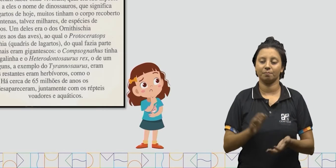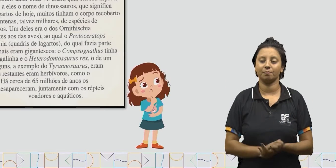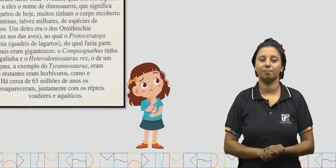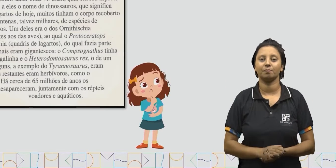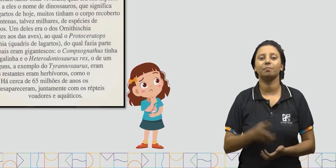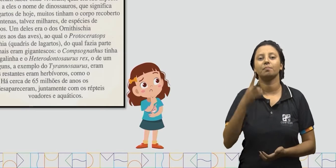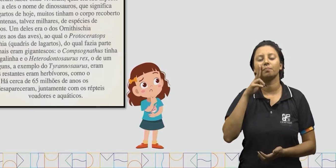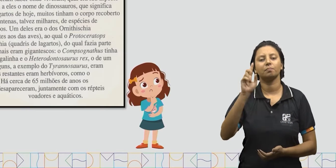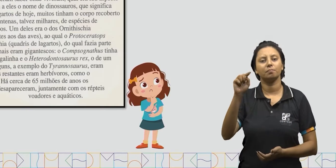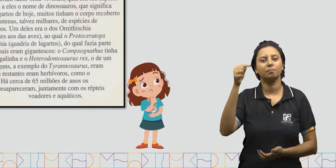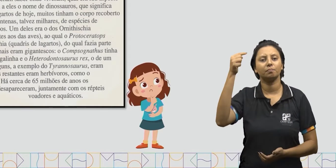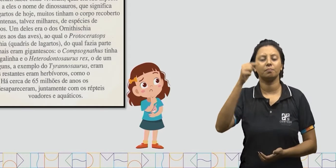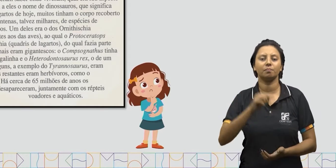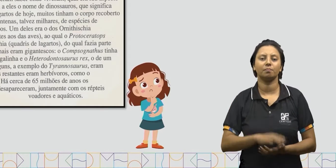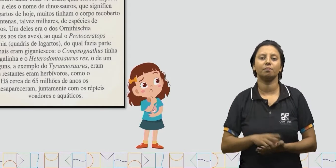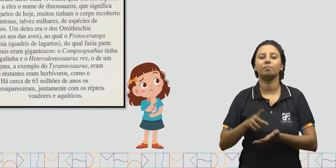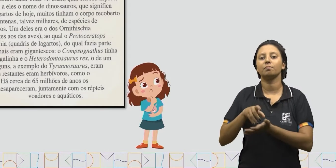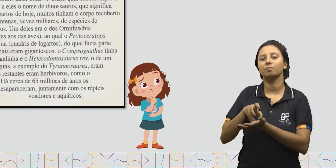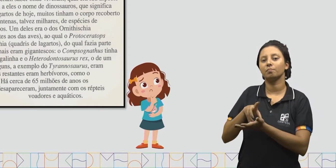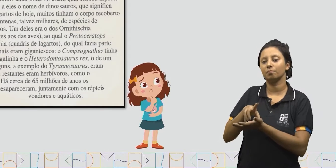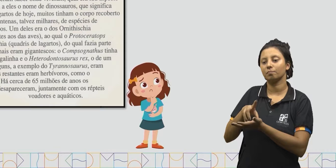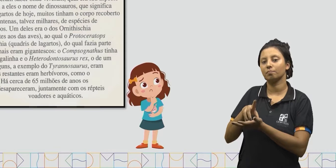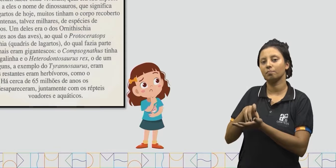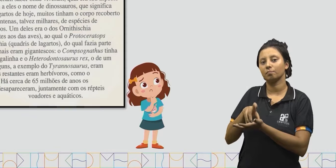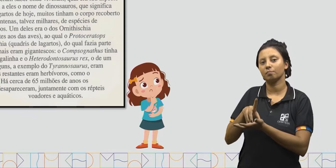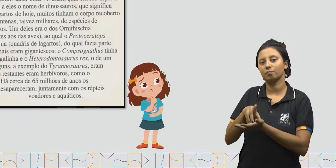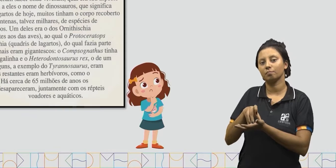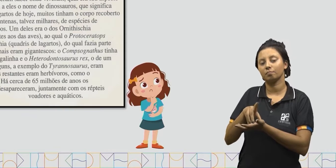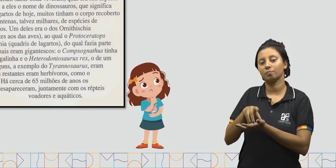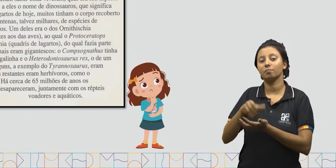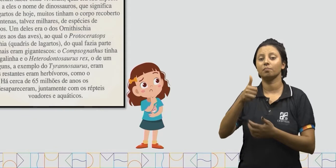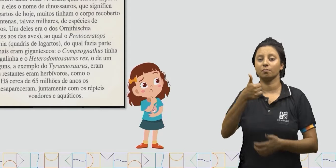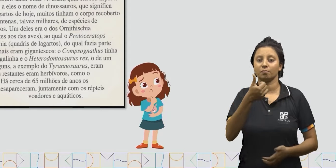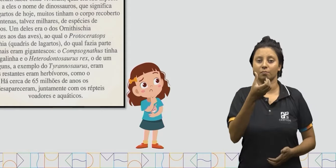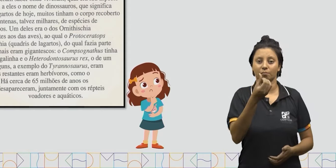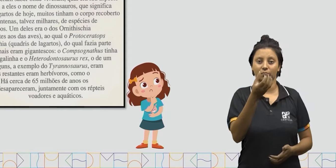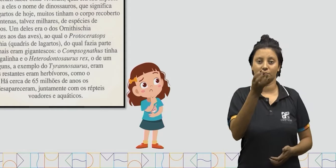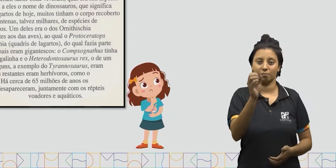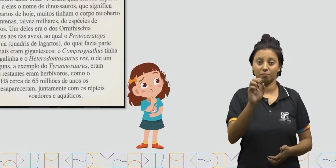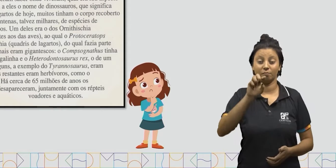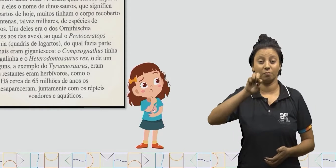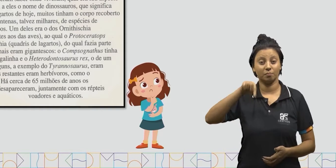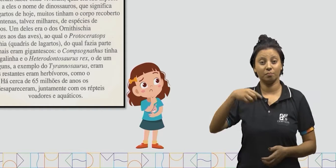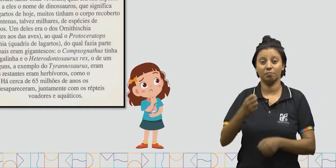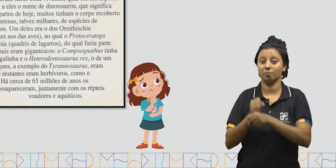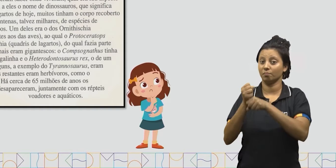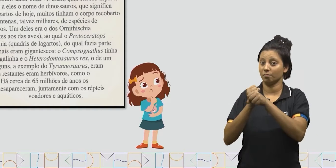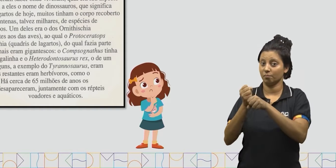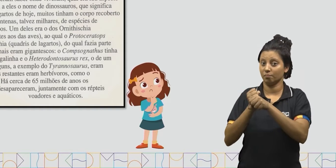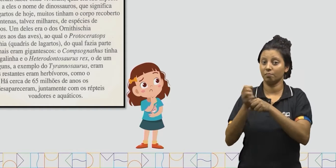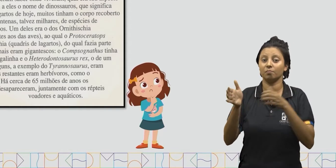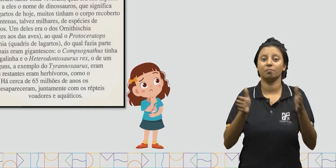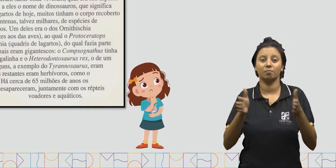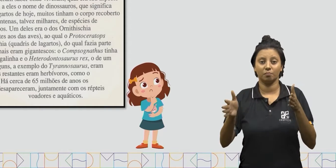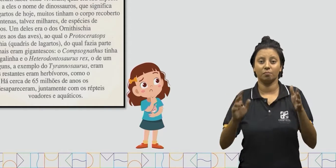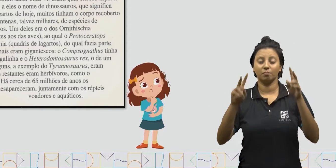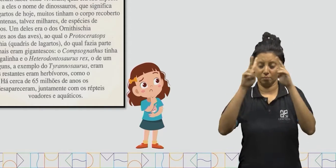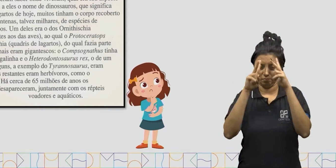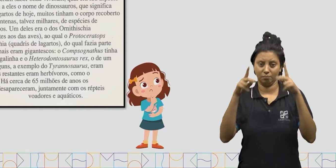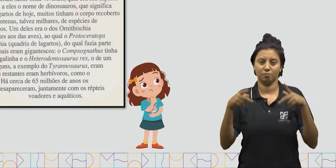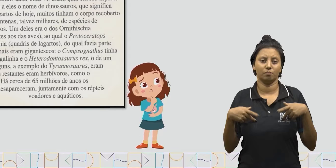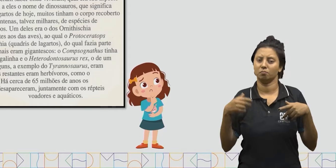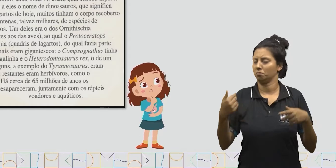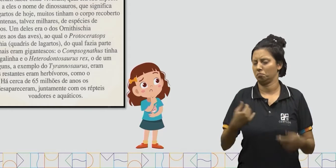Vamos ver o próximo? Dinossauros. Há 160 milhões de anos, numa época em que o ser humano ainda não